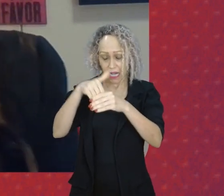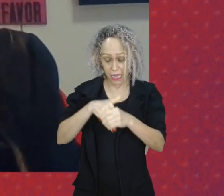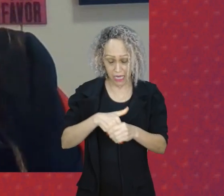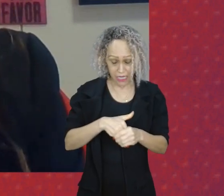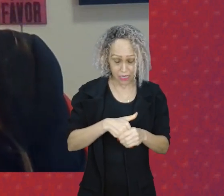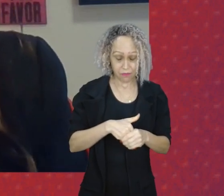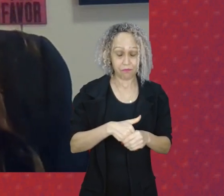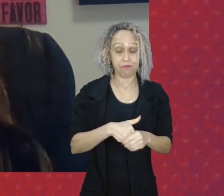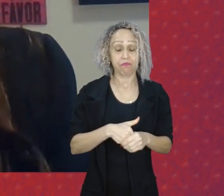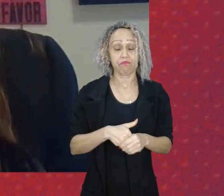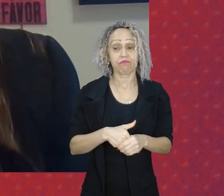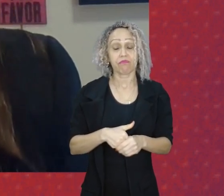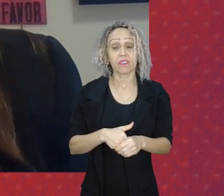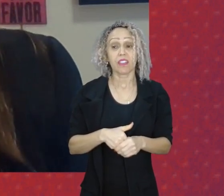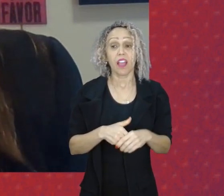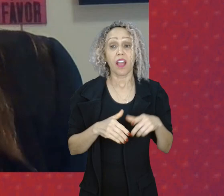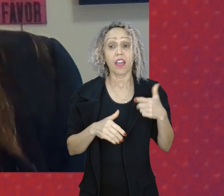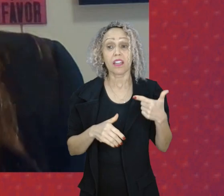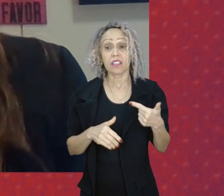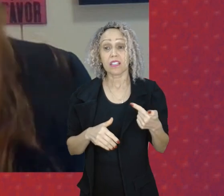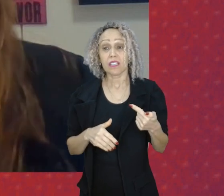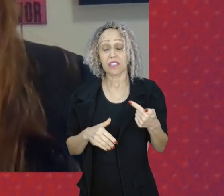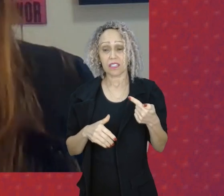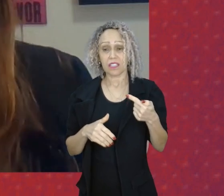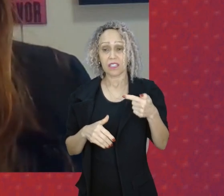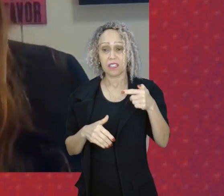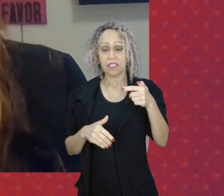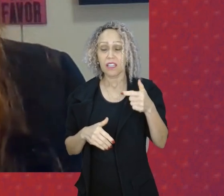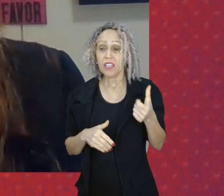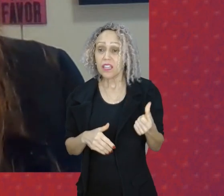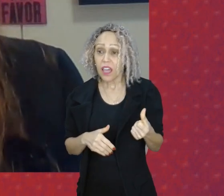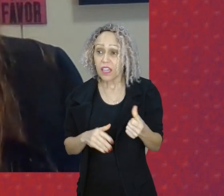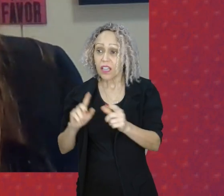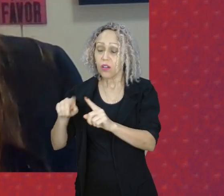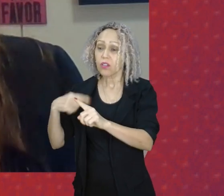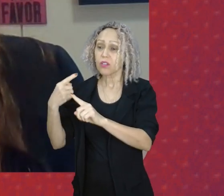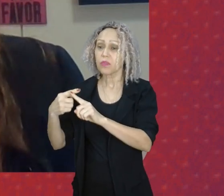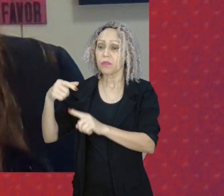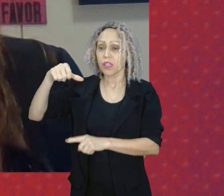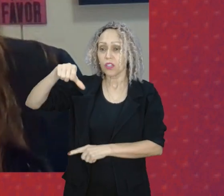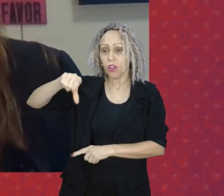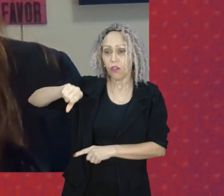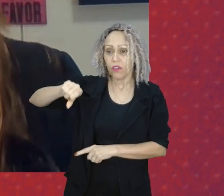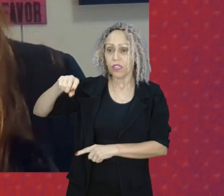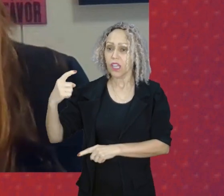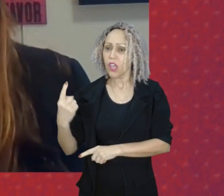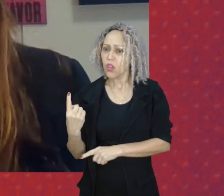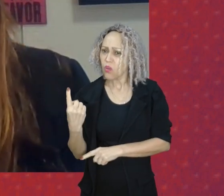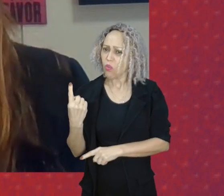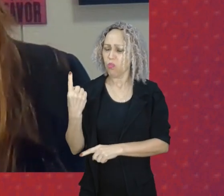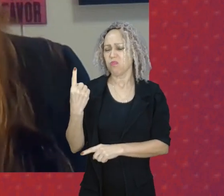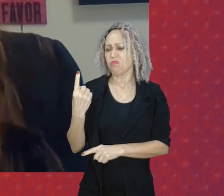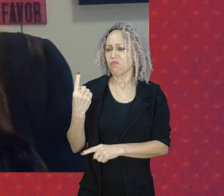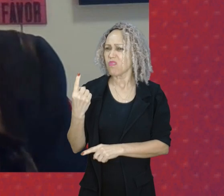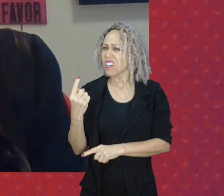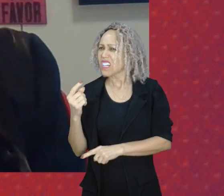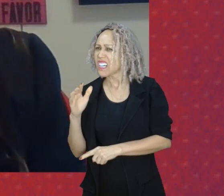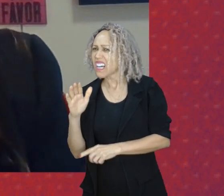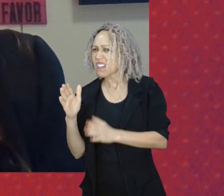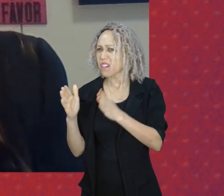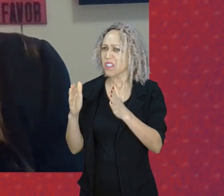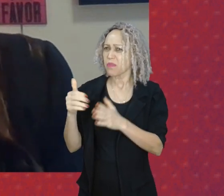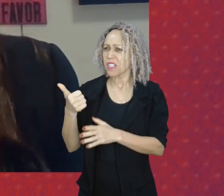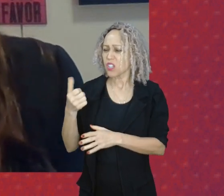e agora a gente vai para 91 mulheres, quase 18% de representação no parlamento. É um número muito baixo, se a